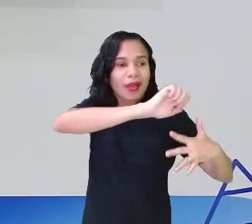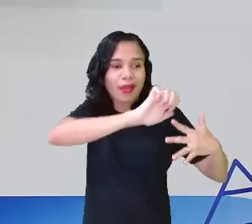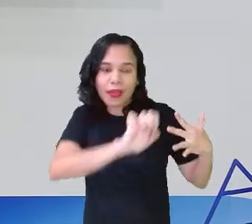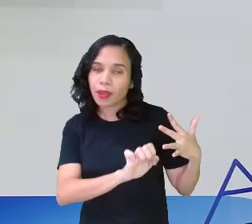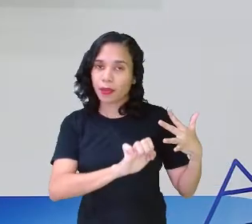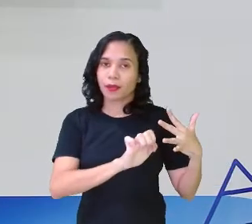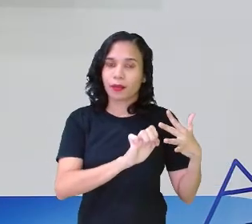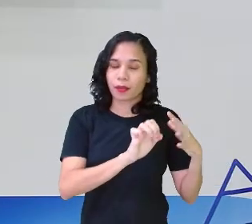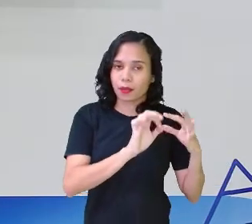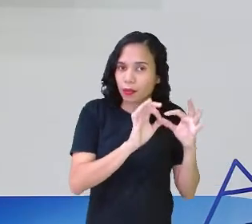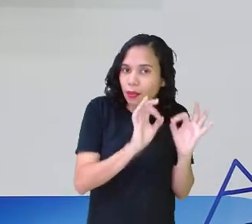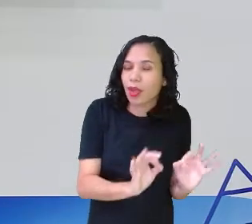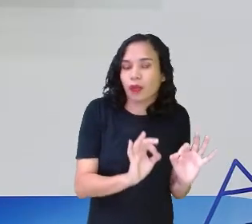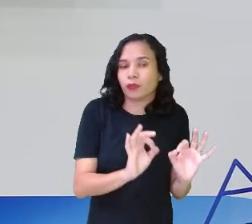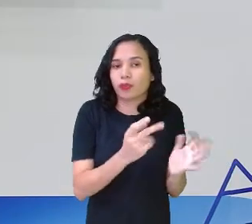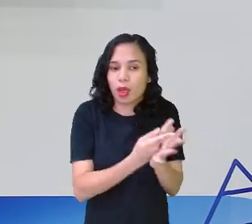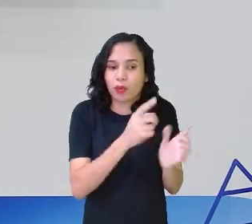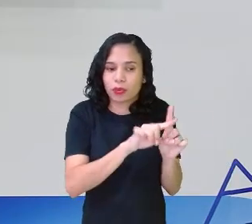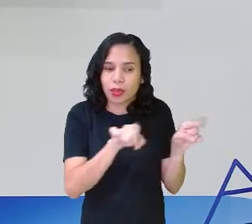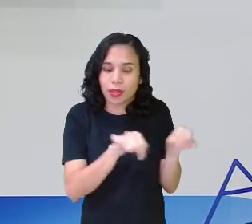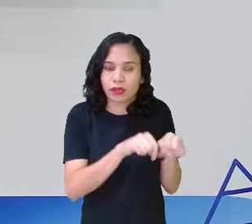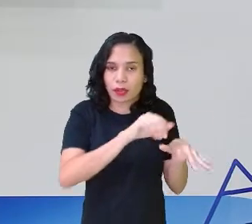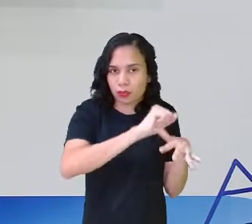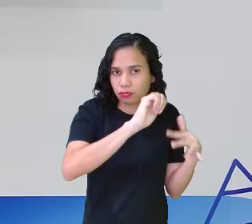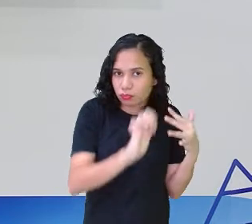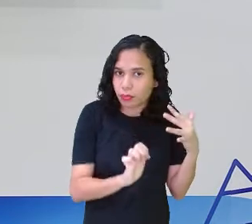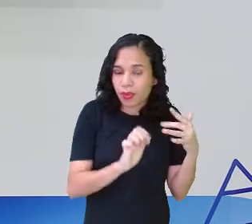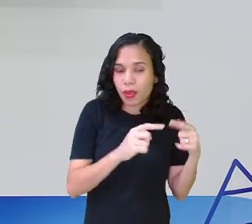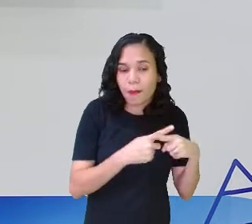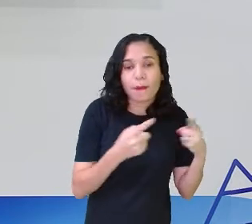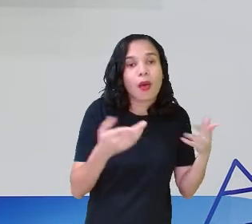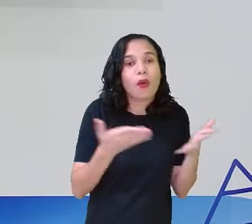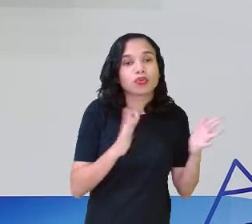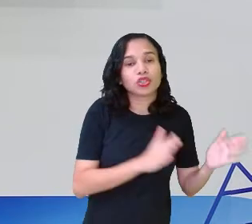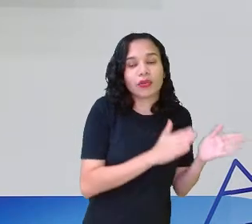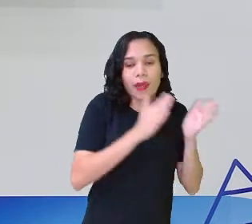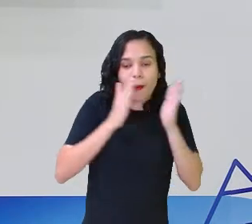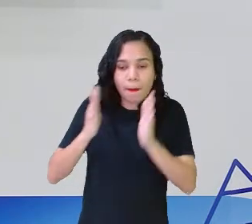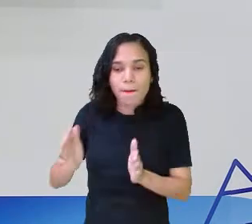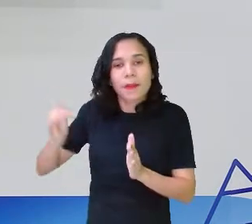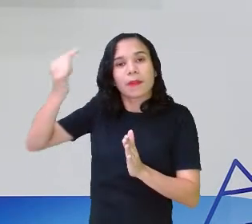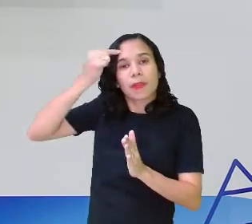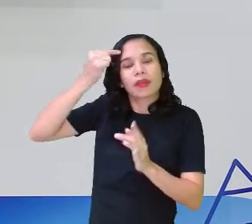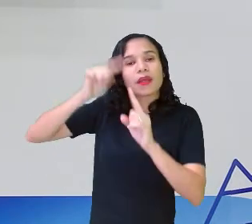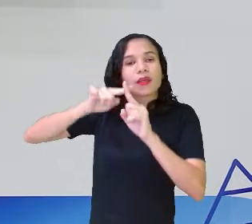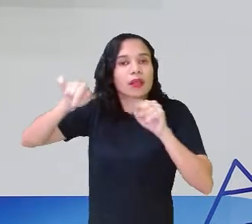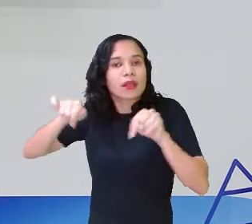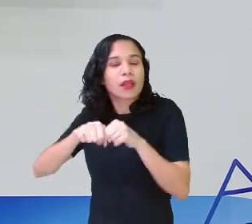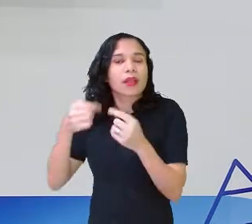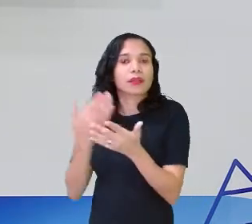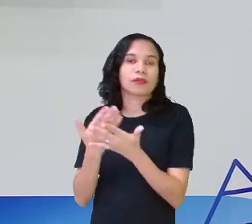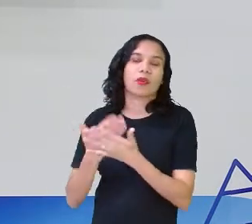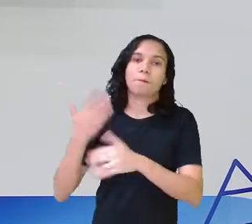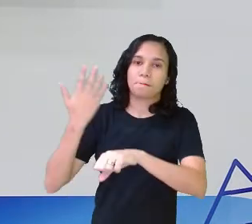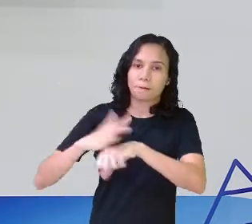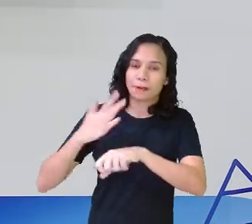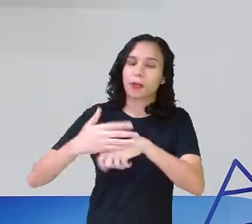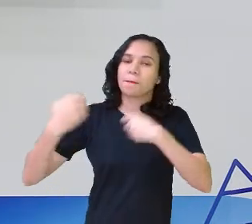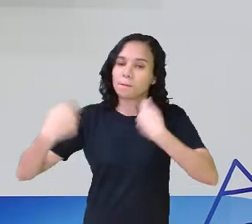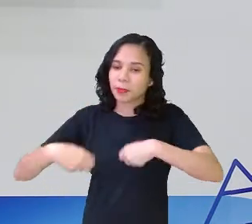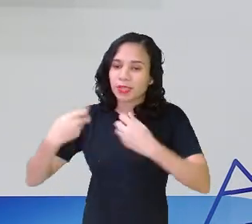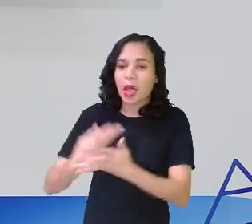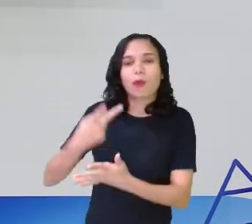educacional especializado que acontece na sala de recursos. Mas a gente precisa considerar que algumas práticas